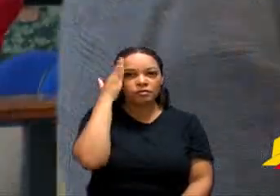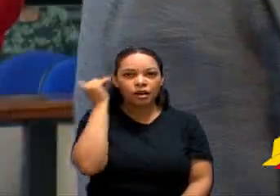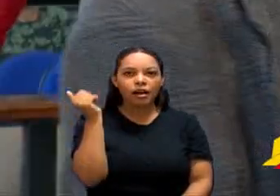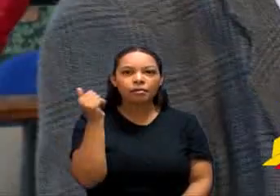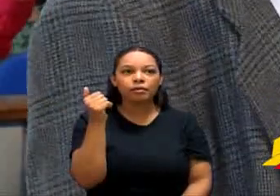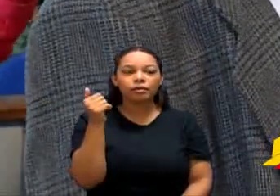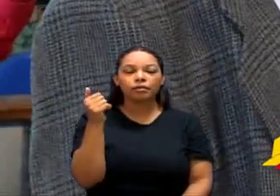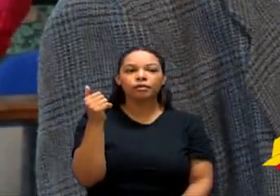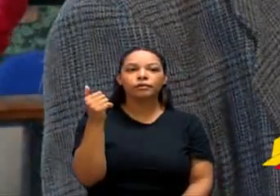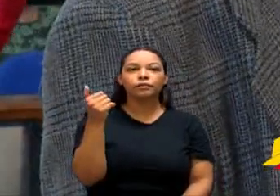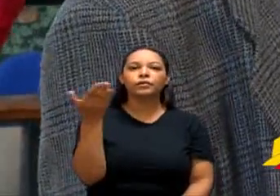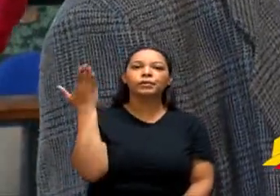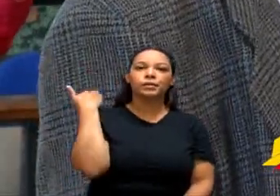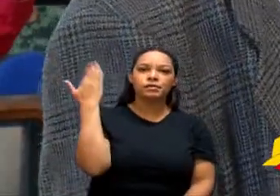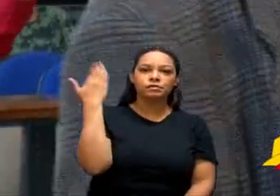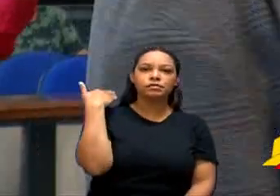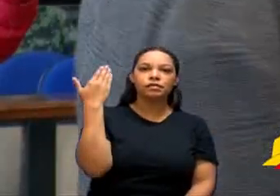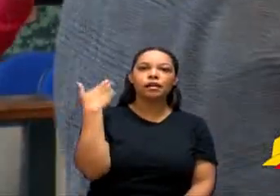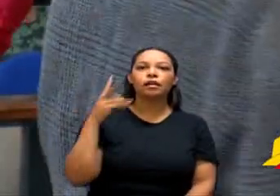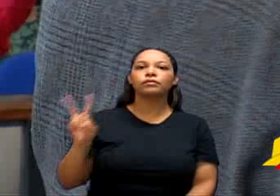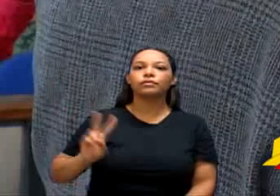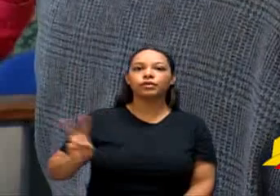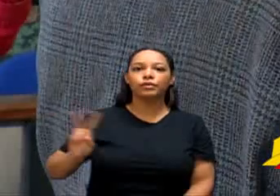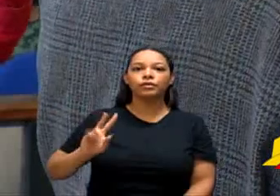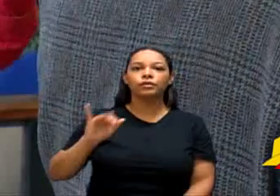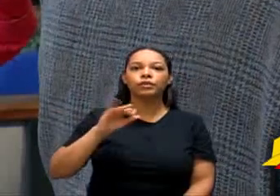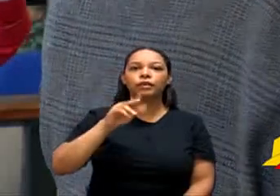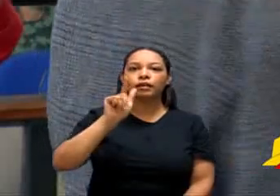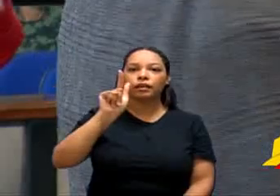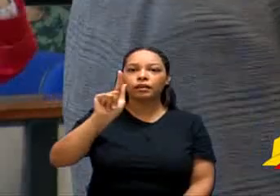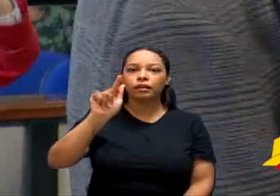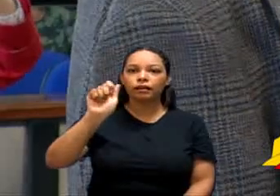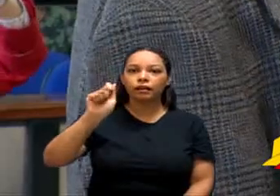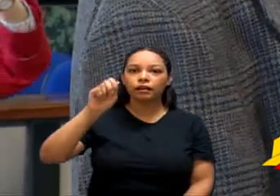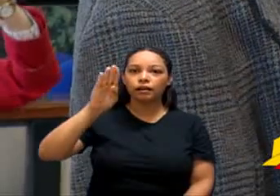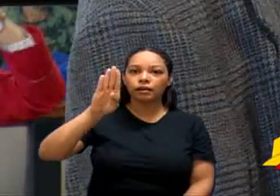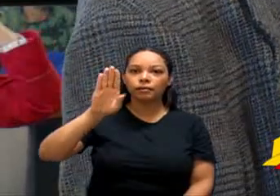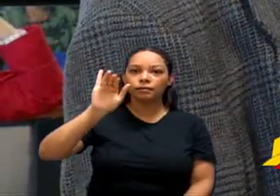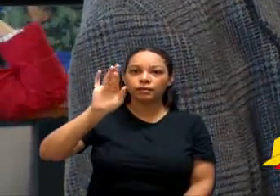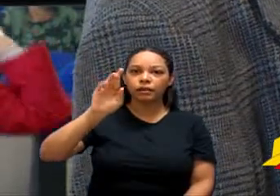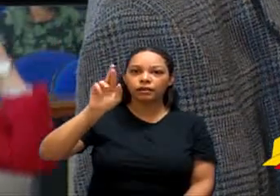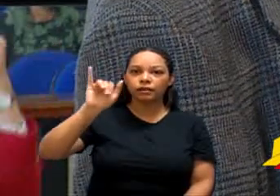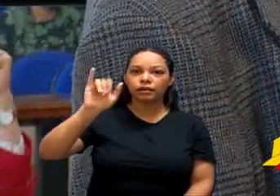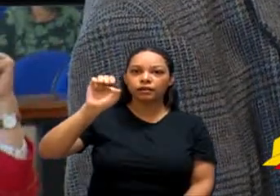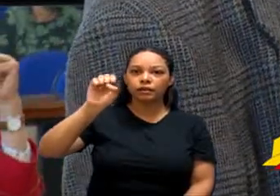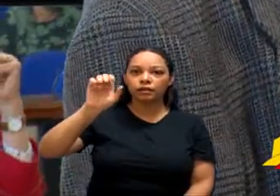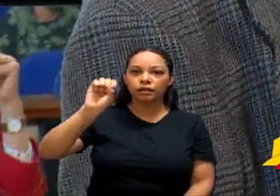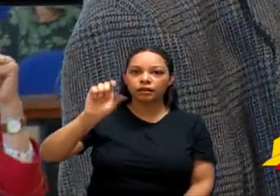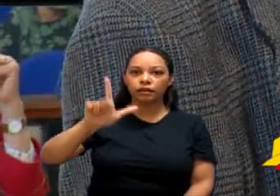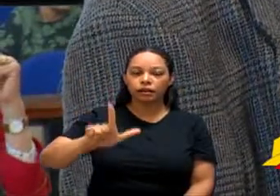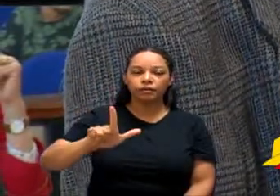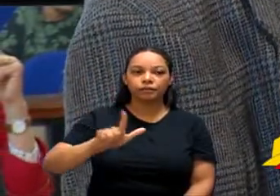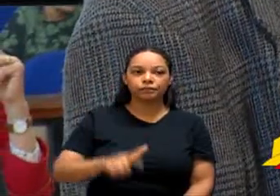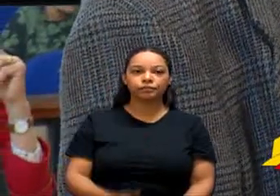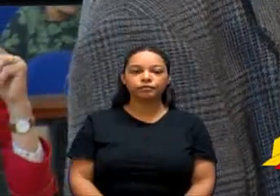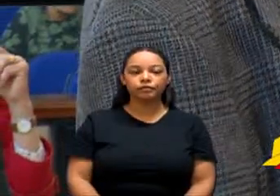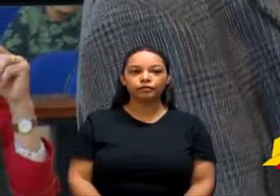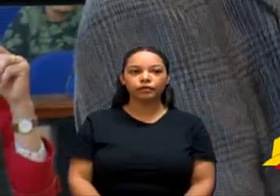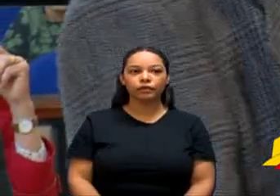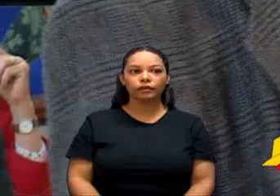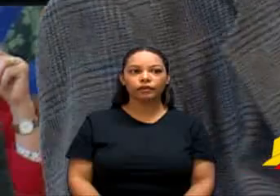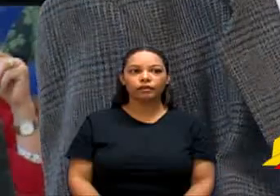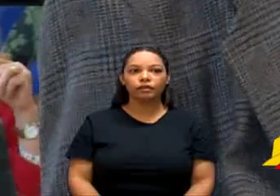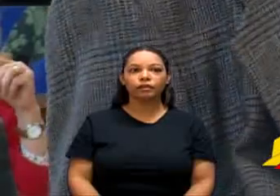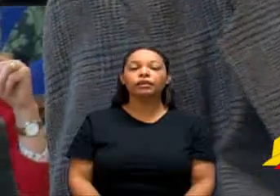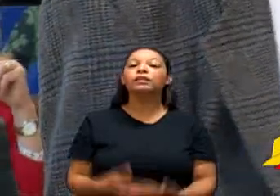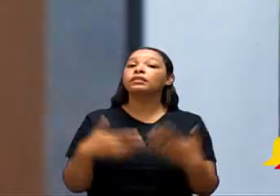ex-companheiro Gabriel aqui da casa. Presidente, Não, finaliza aí, porque eu depois. Não, eu posso... então eu